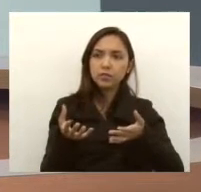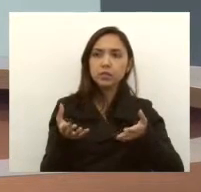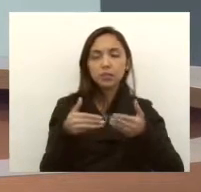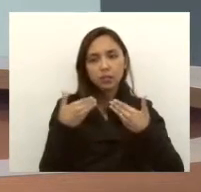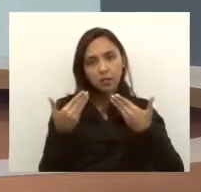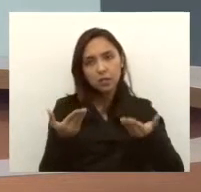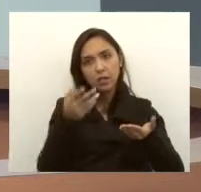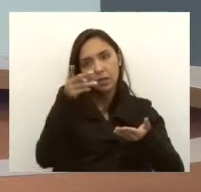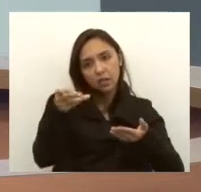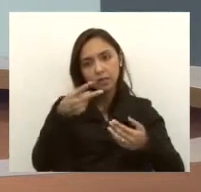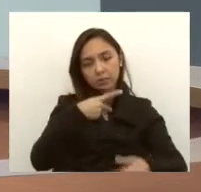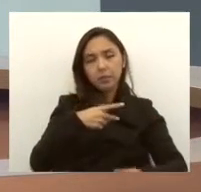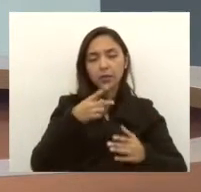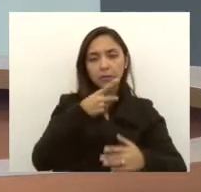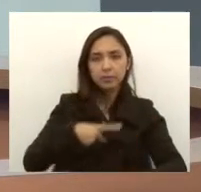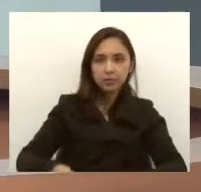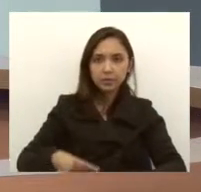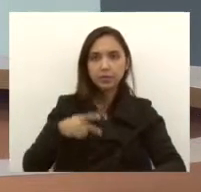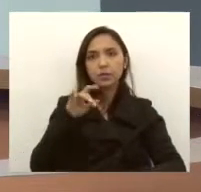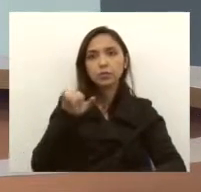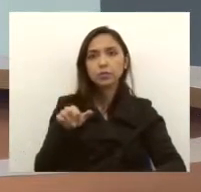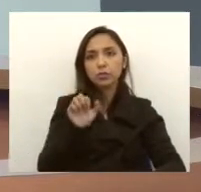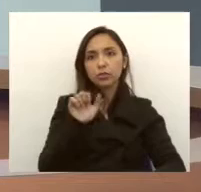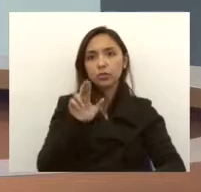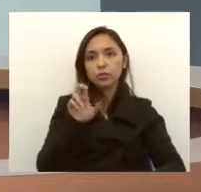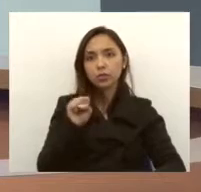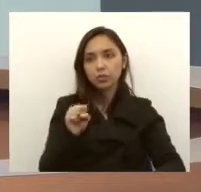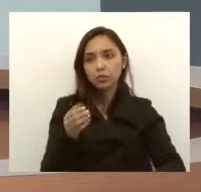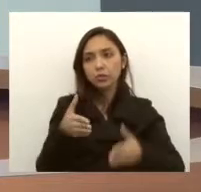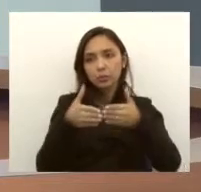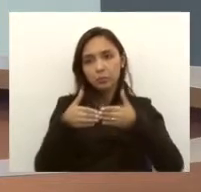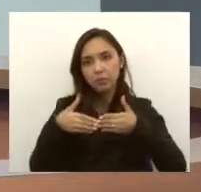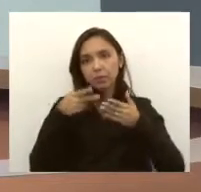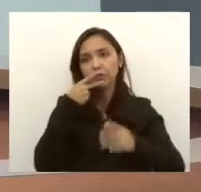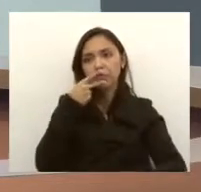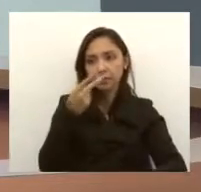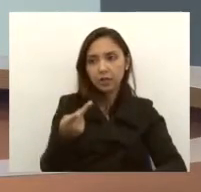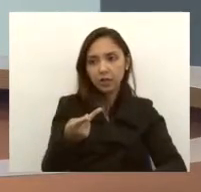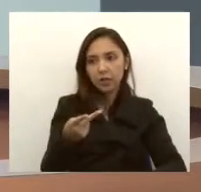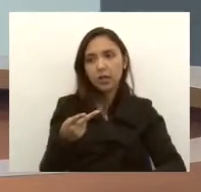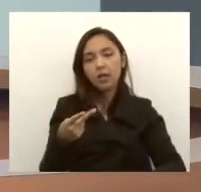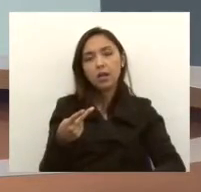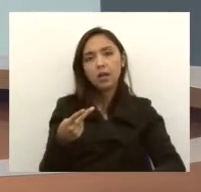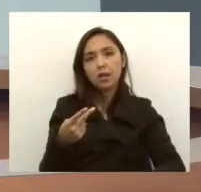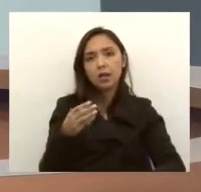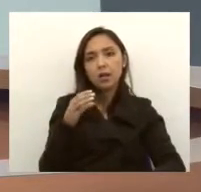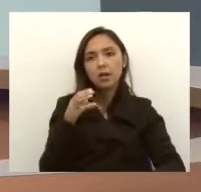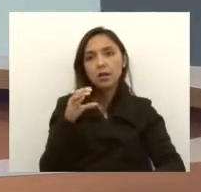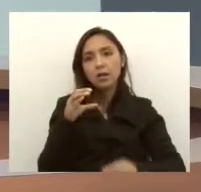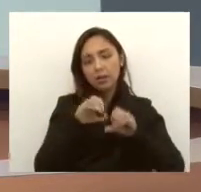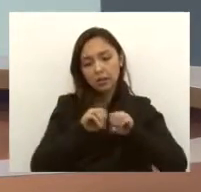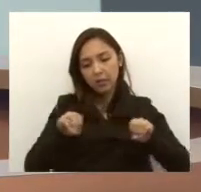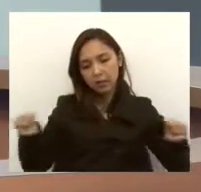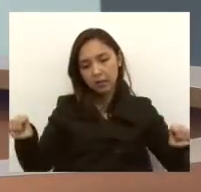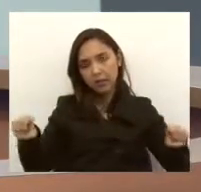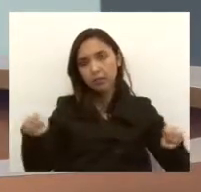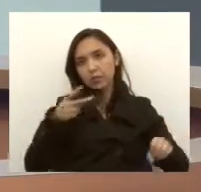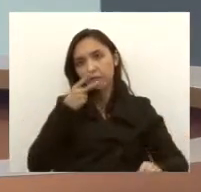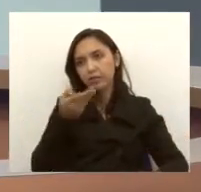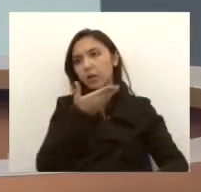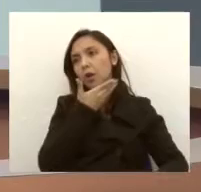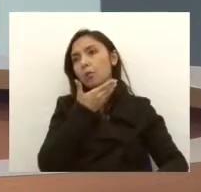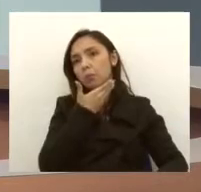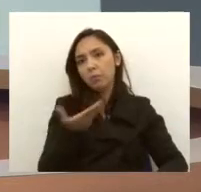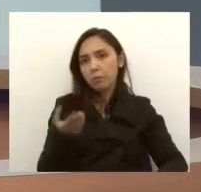um desrespeito a Vossa Excelência, presidente dos trabalhos, porque não dá para pedir a palavra para falar, justificar sobre cano e ficar falando sobre pombo, como